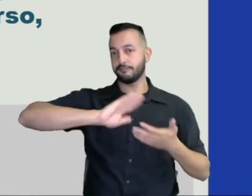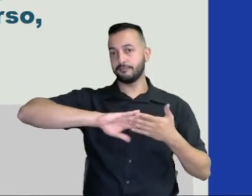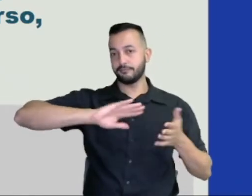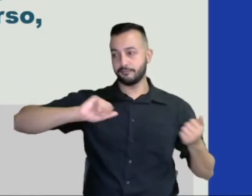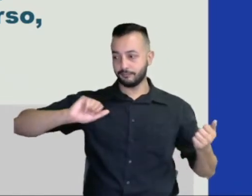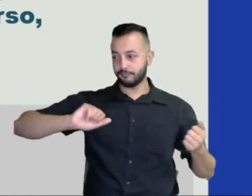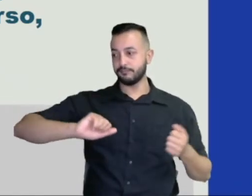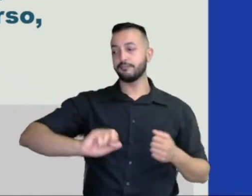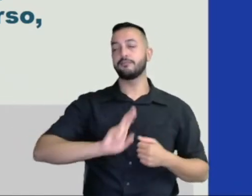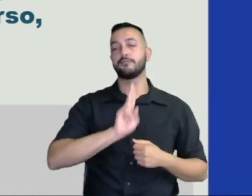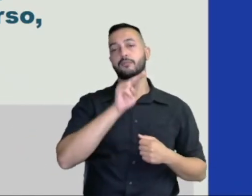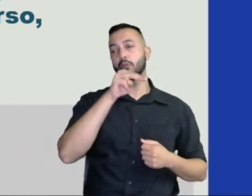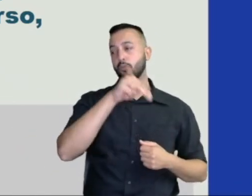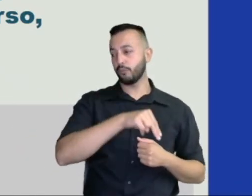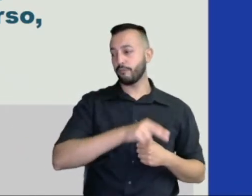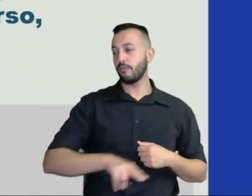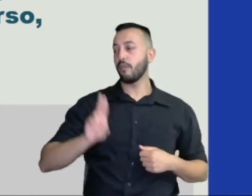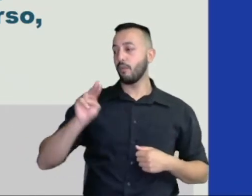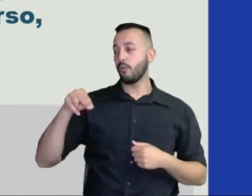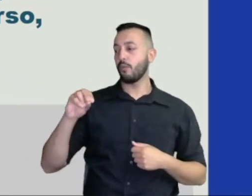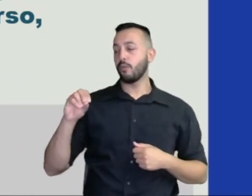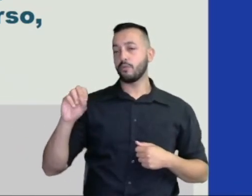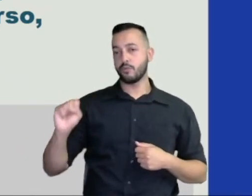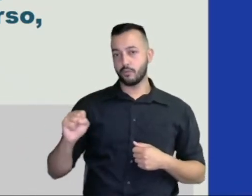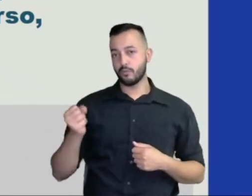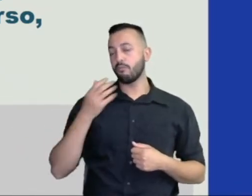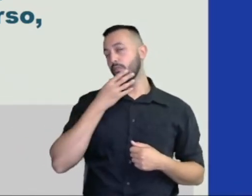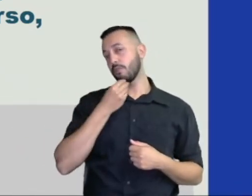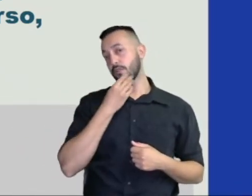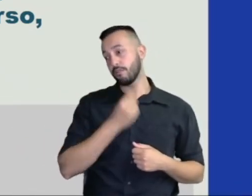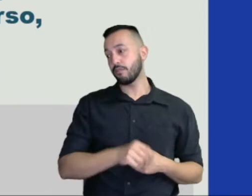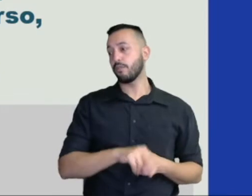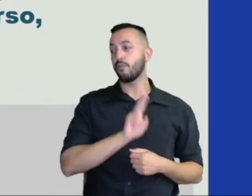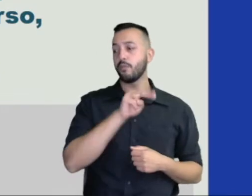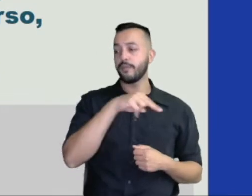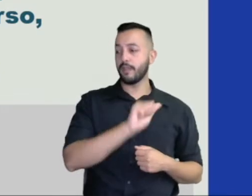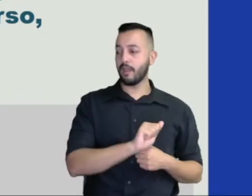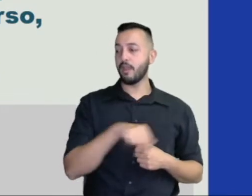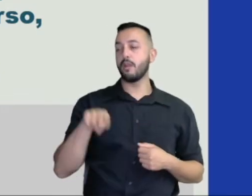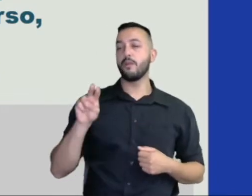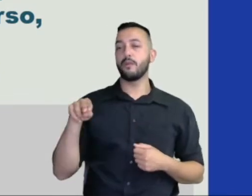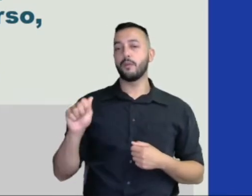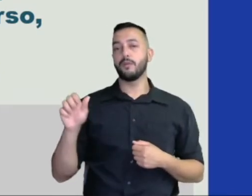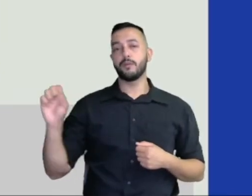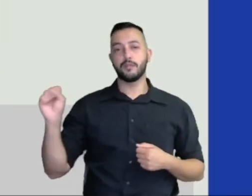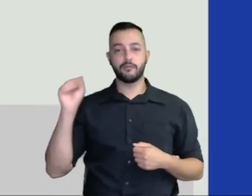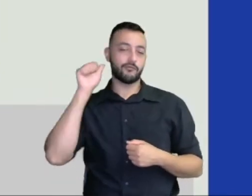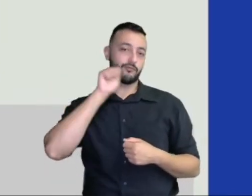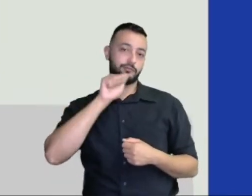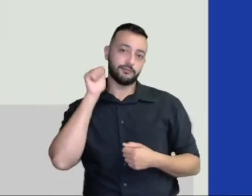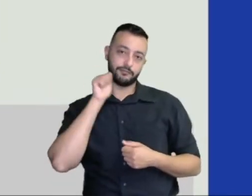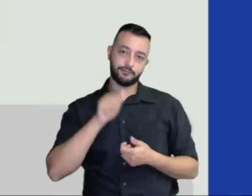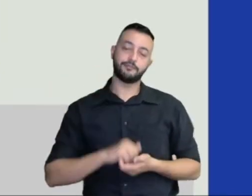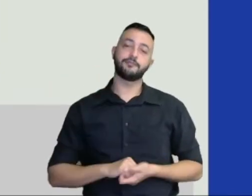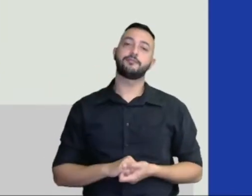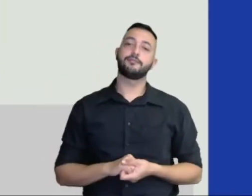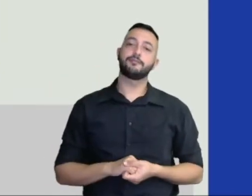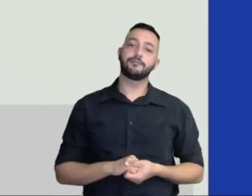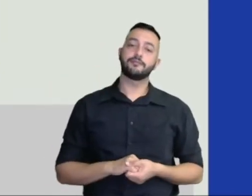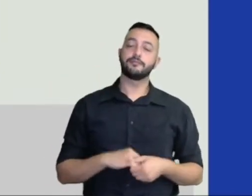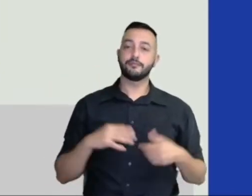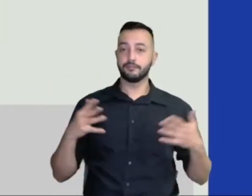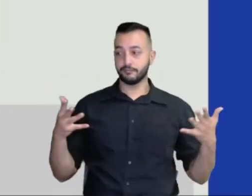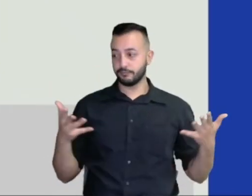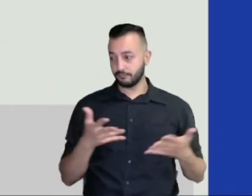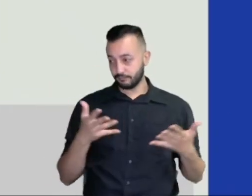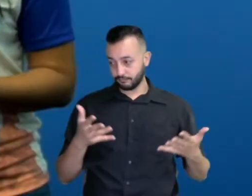espanhola. E unos, masculino, una e unas, feminino. E